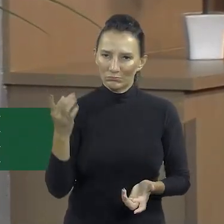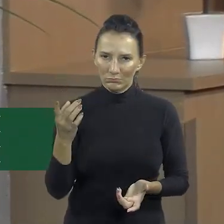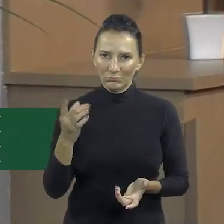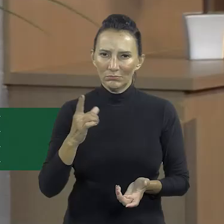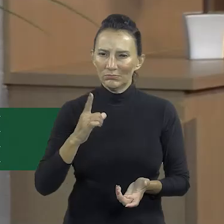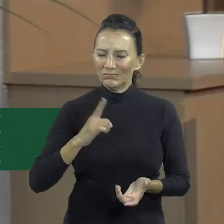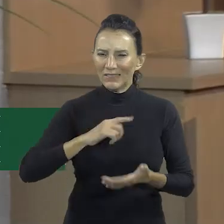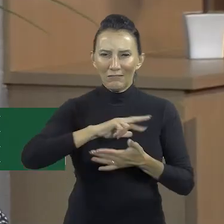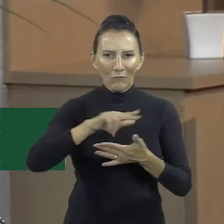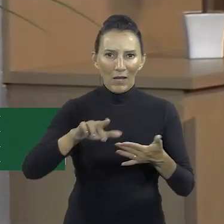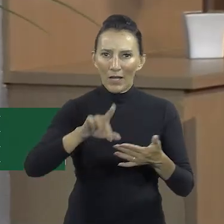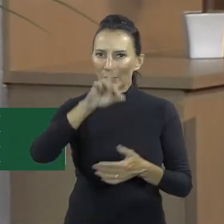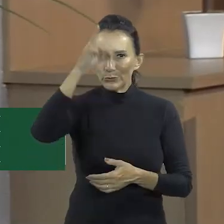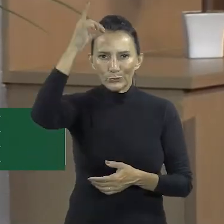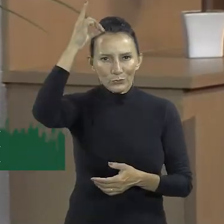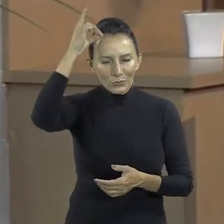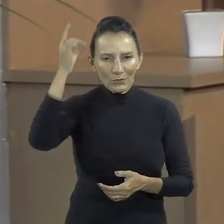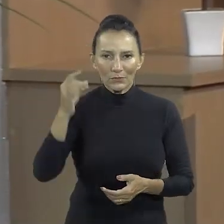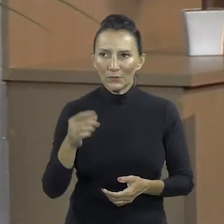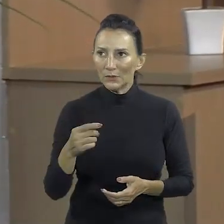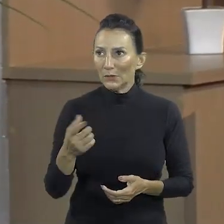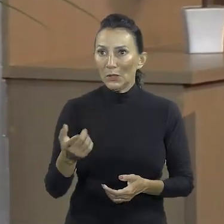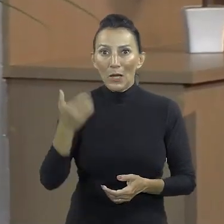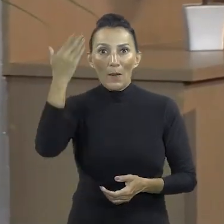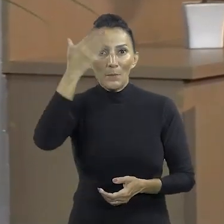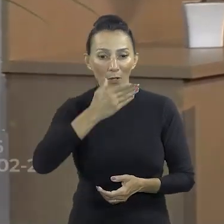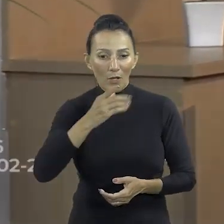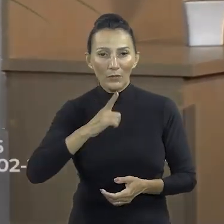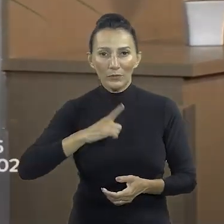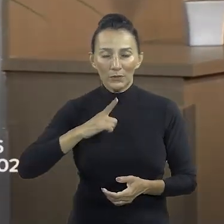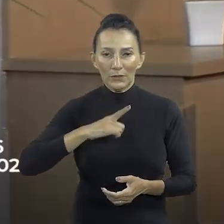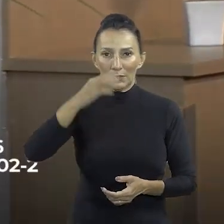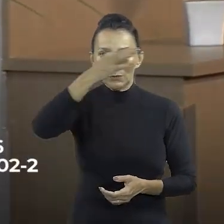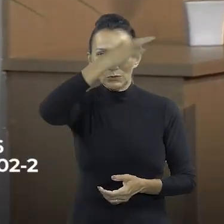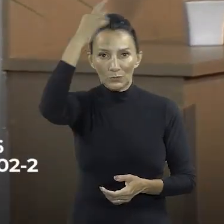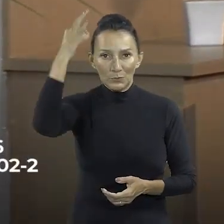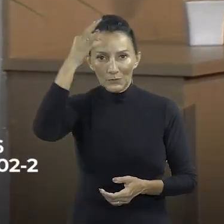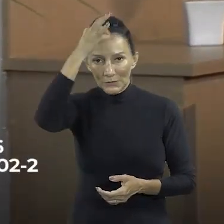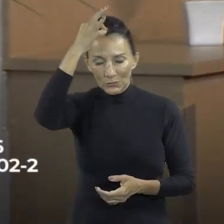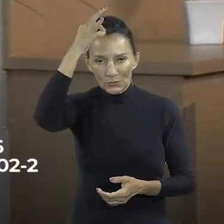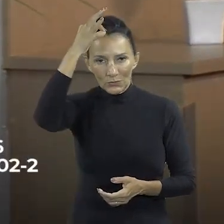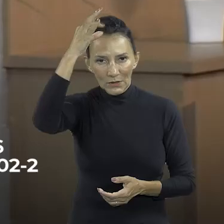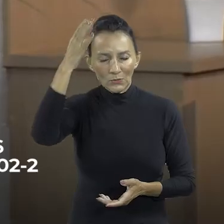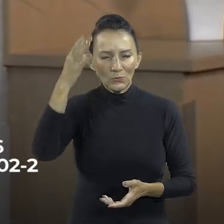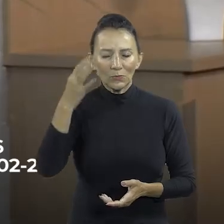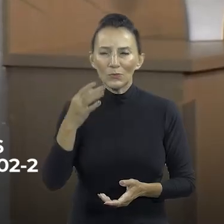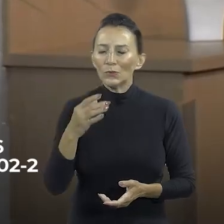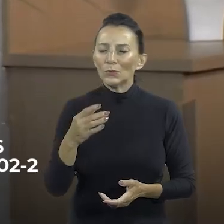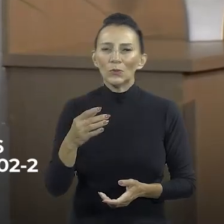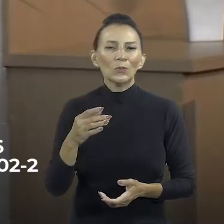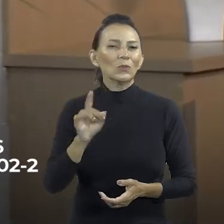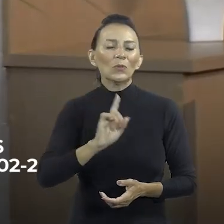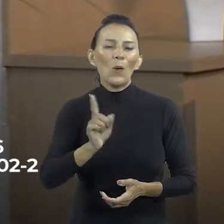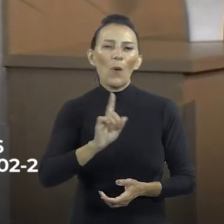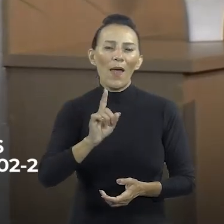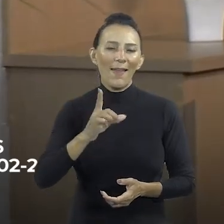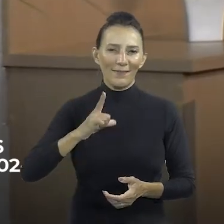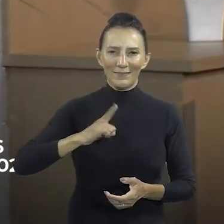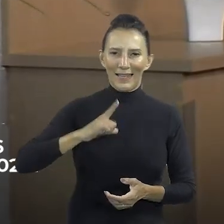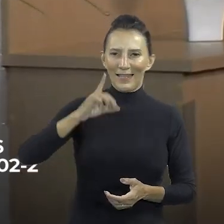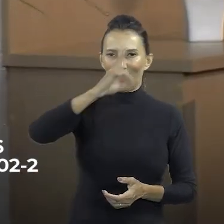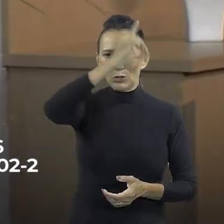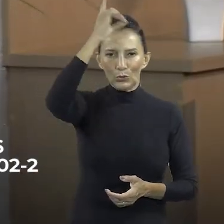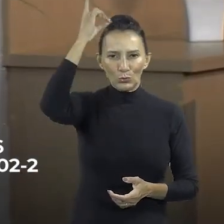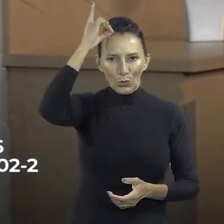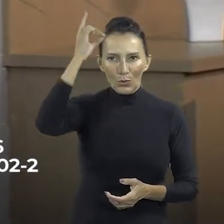Santo não é eu ter um dom ali, é eu ter ousadia para falar de Jesus, dentro